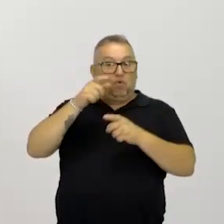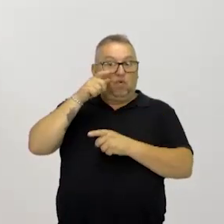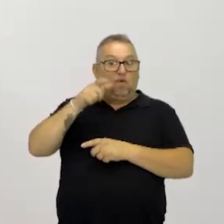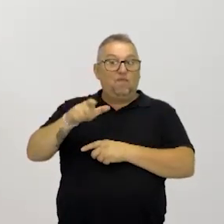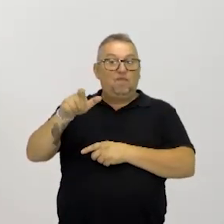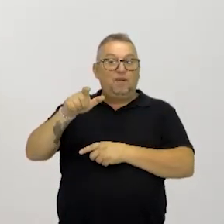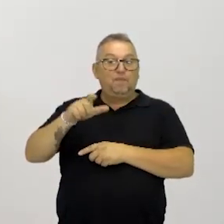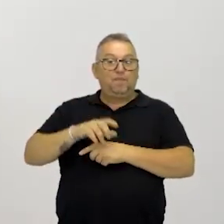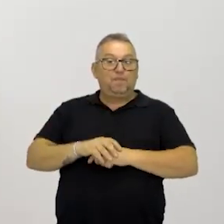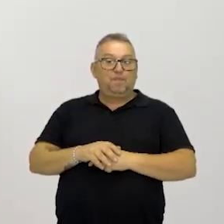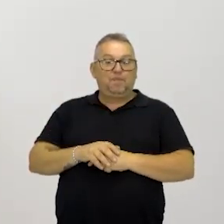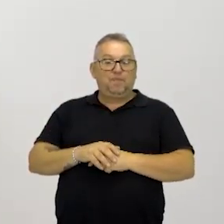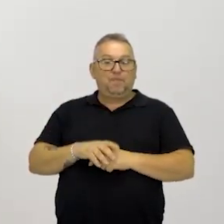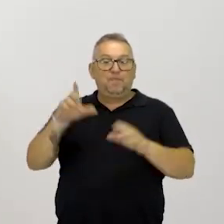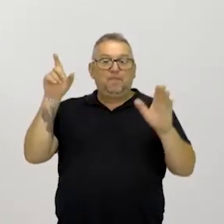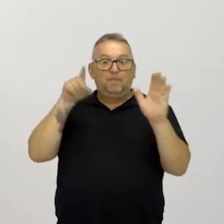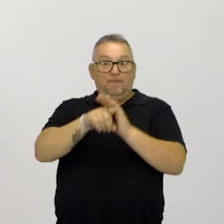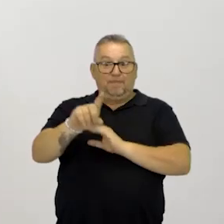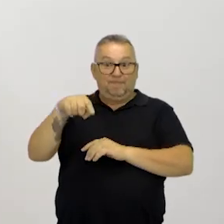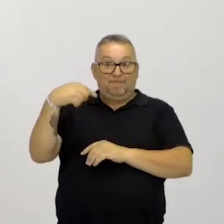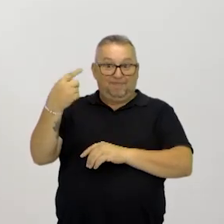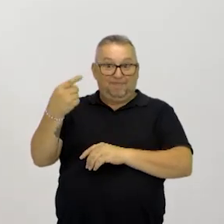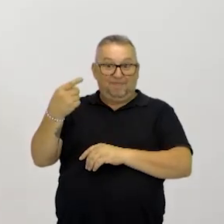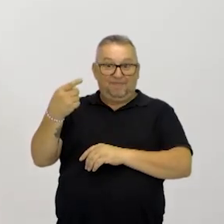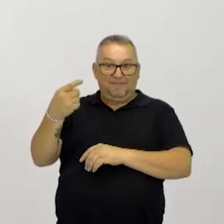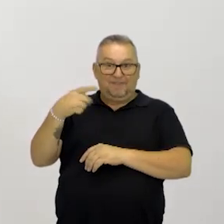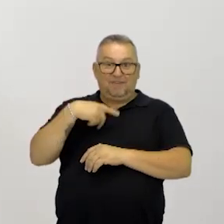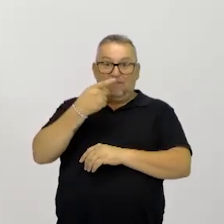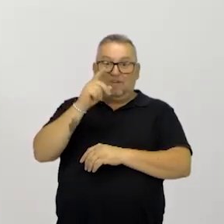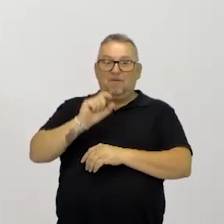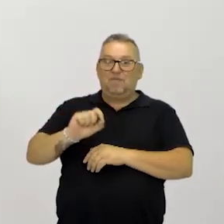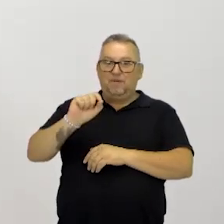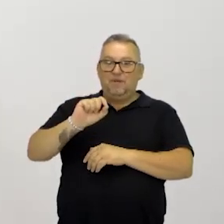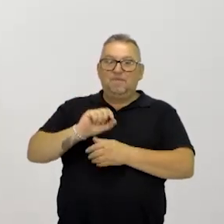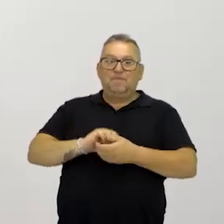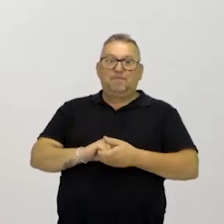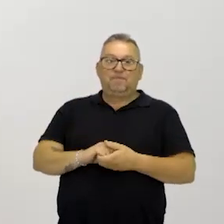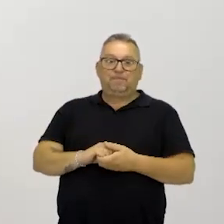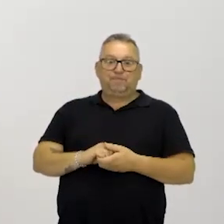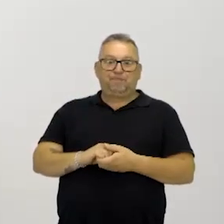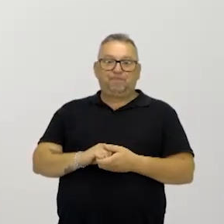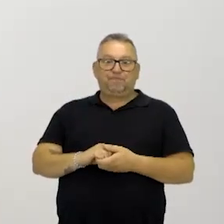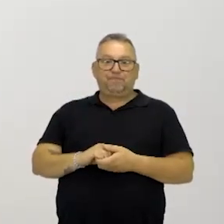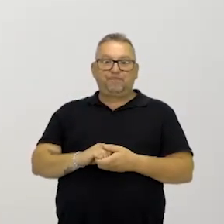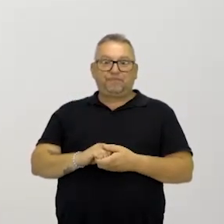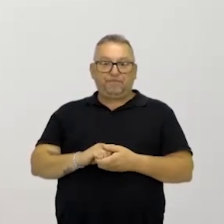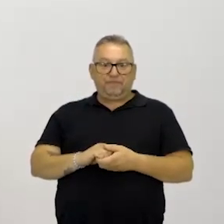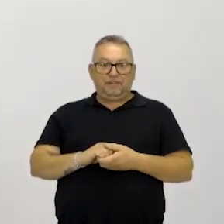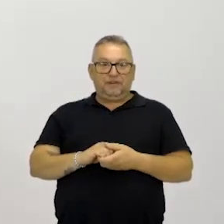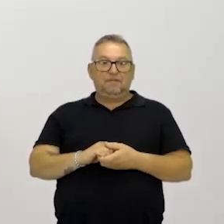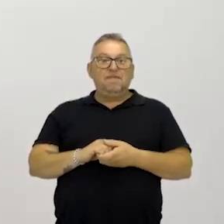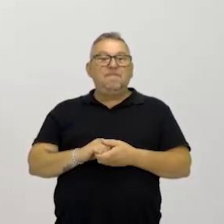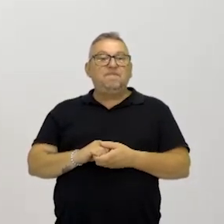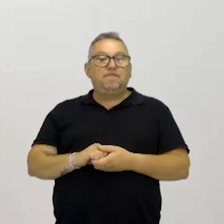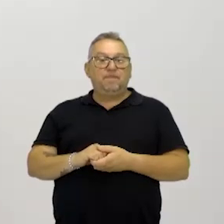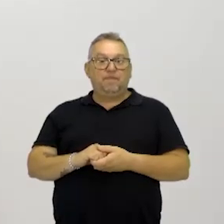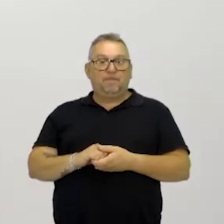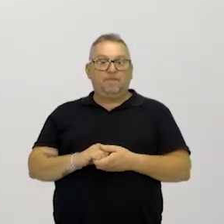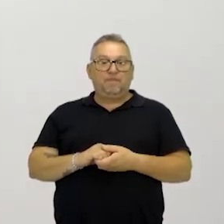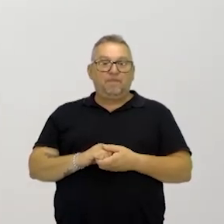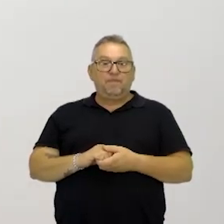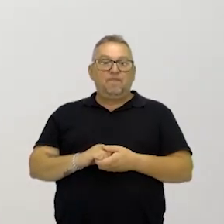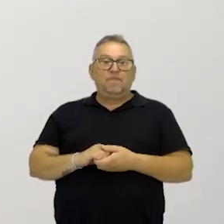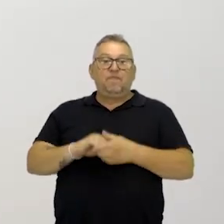lá. Próxima pergunta. Deixa eu só comentar um pouquinho e depois solta, tá? Vamos lá. Então, ó. Próxima